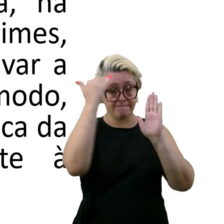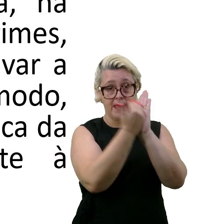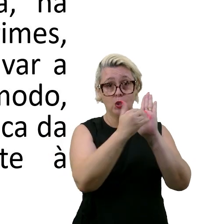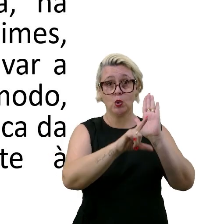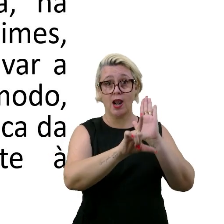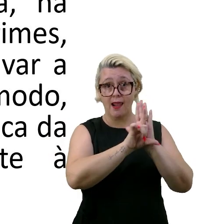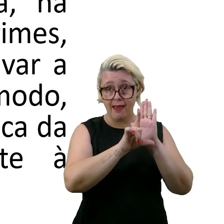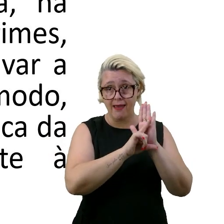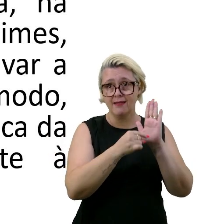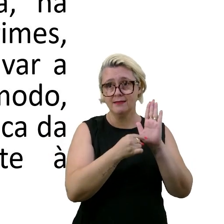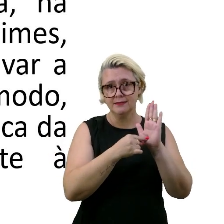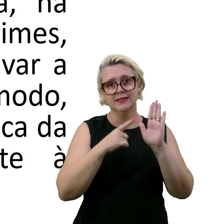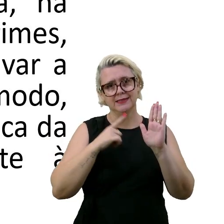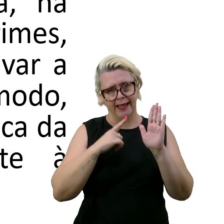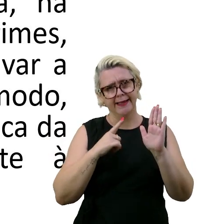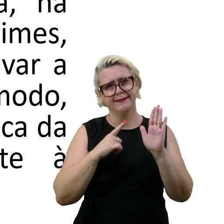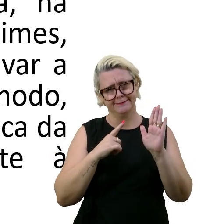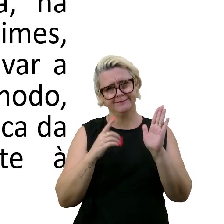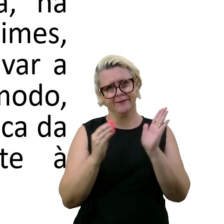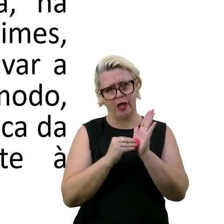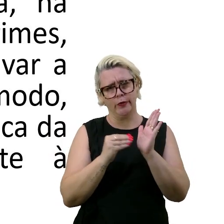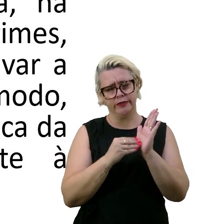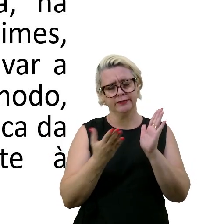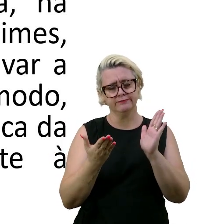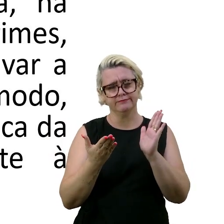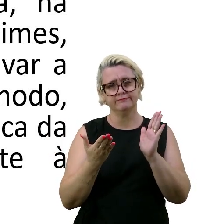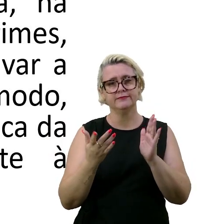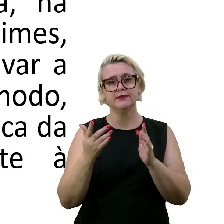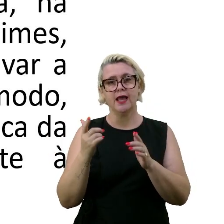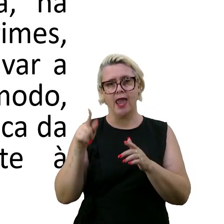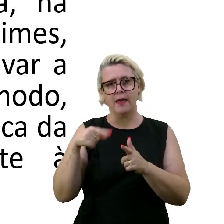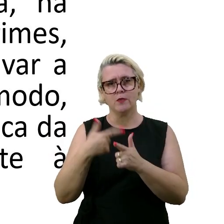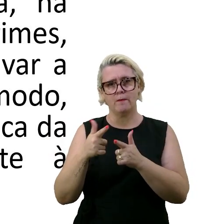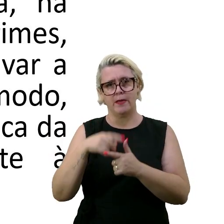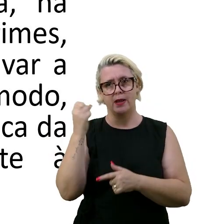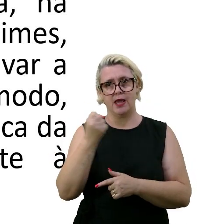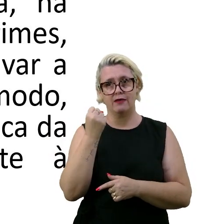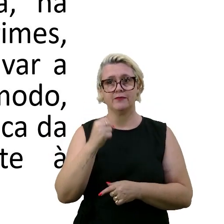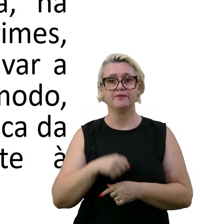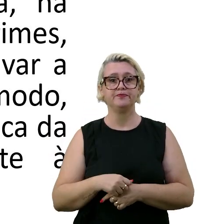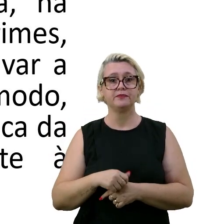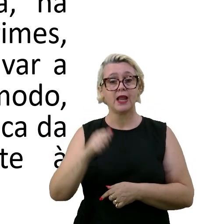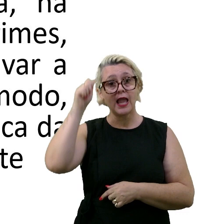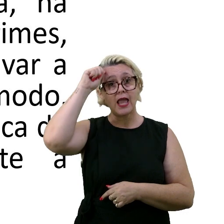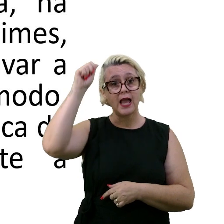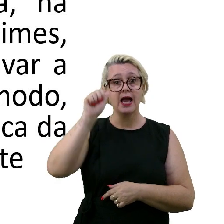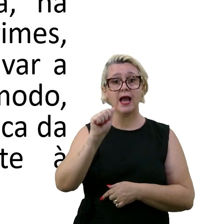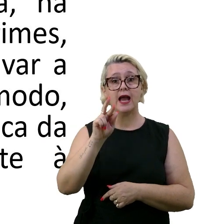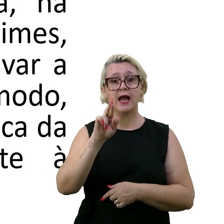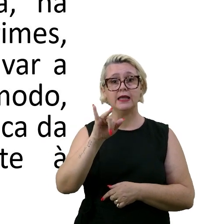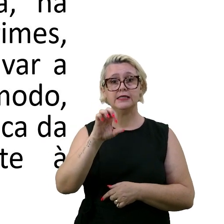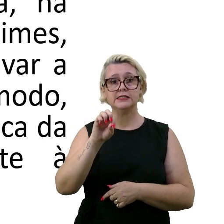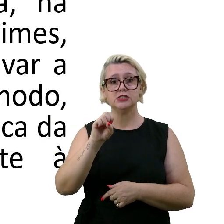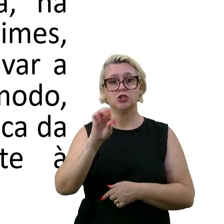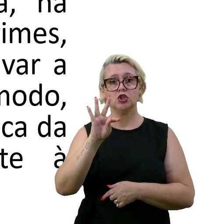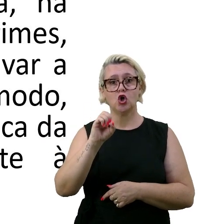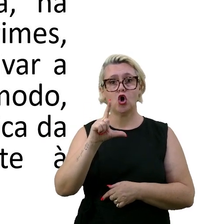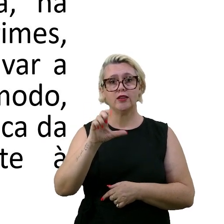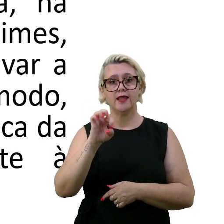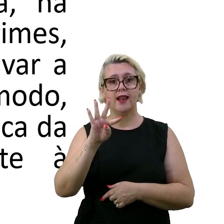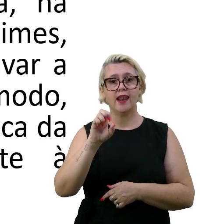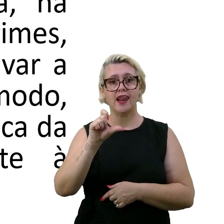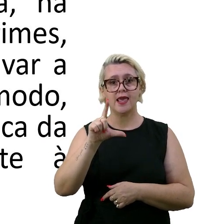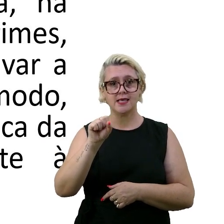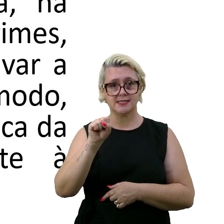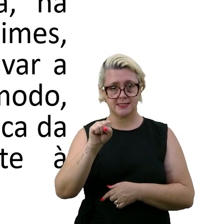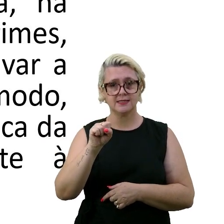do problema. De acordo com Aristóteles, a política deve ser utilizada de modo que,